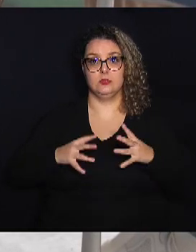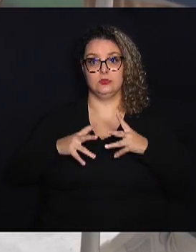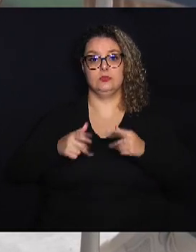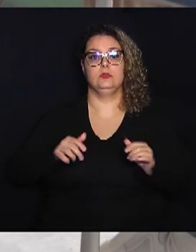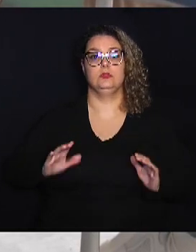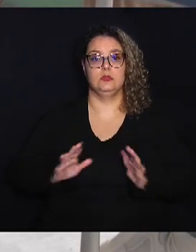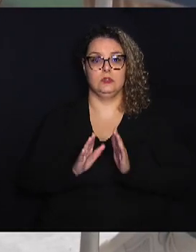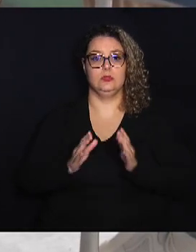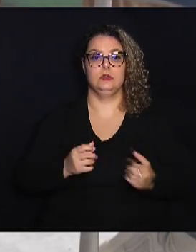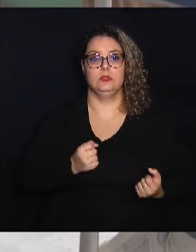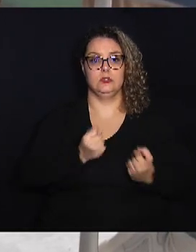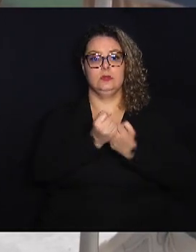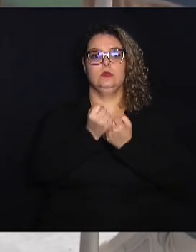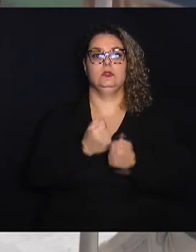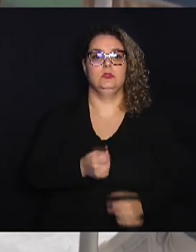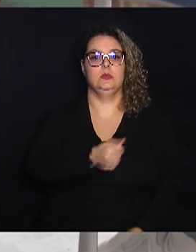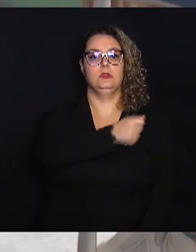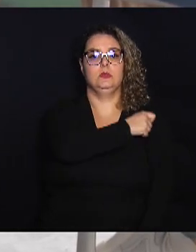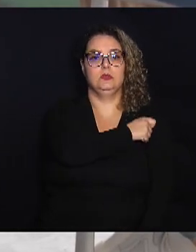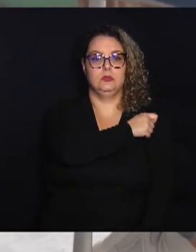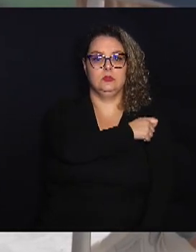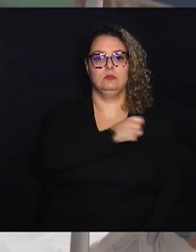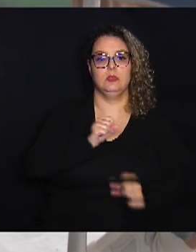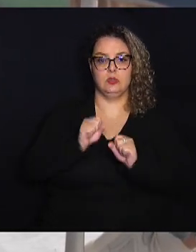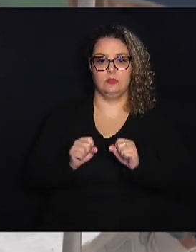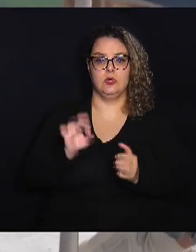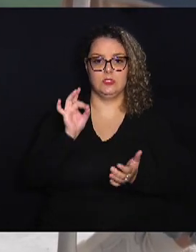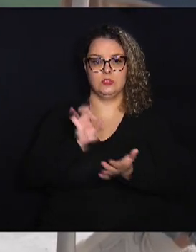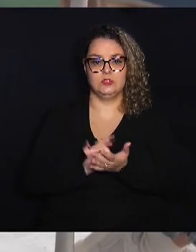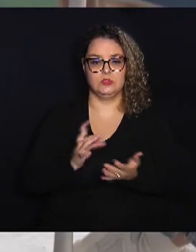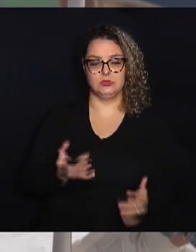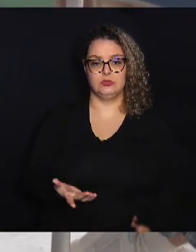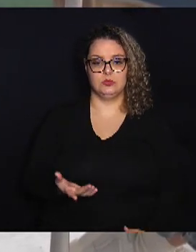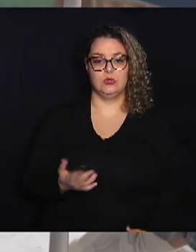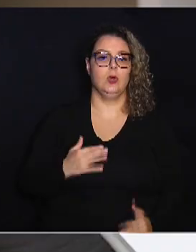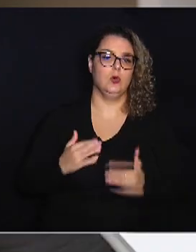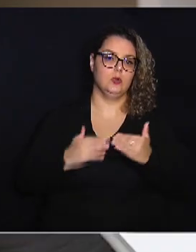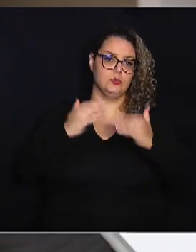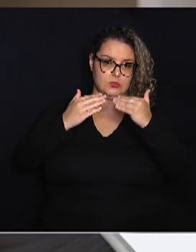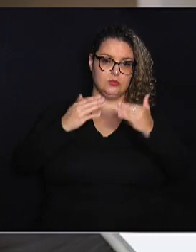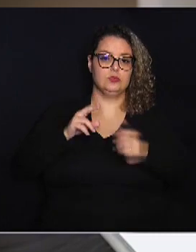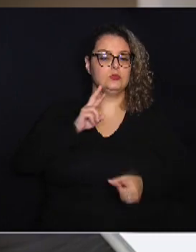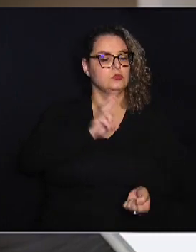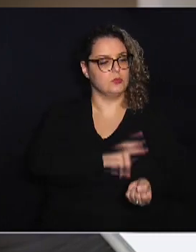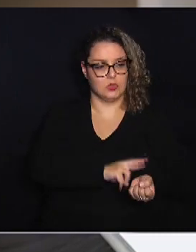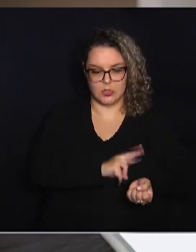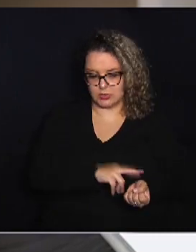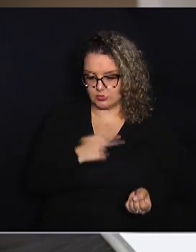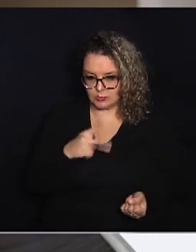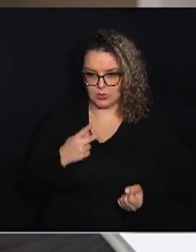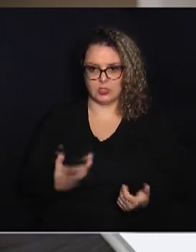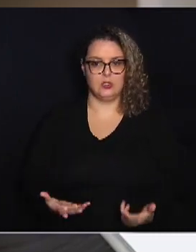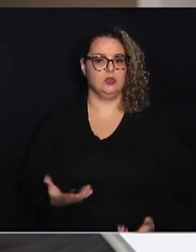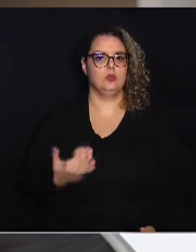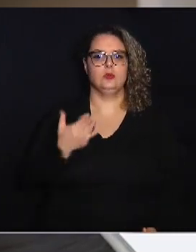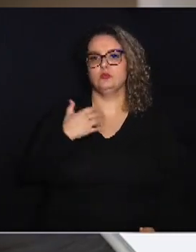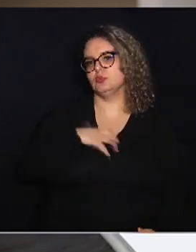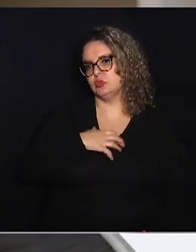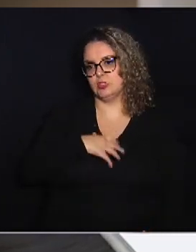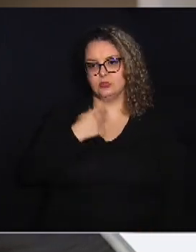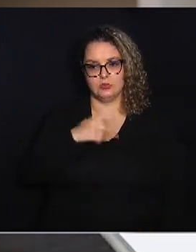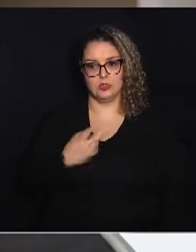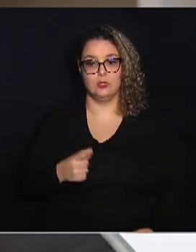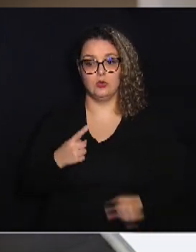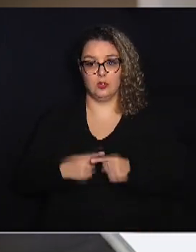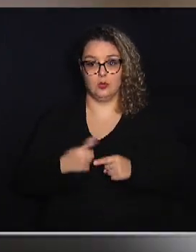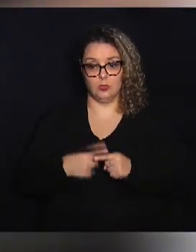dando suporte para esse aluno, para que ele possa de fato ter o desenvolvimento no ritmo dele, com as demandas dele. Porque o fato